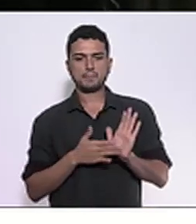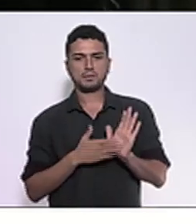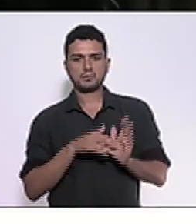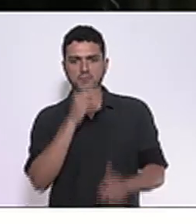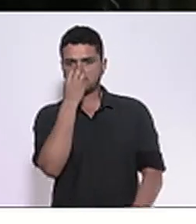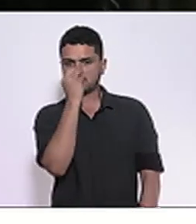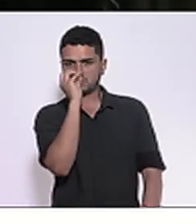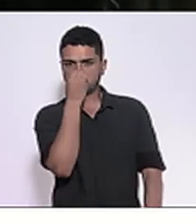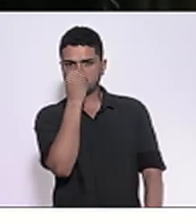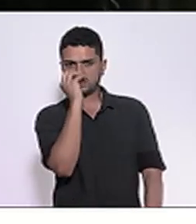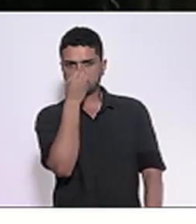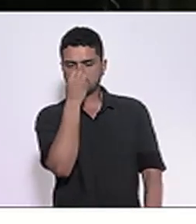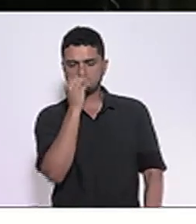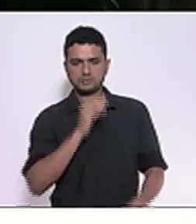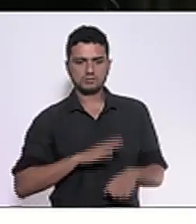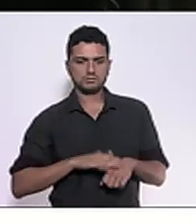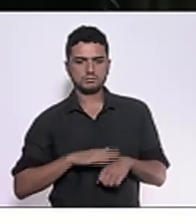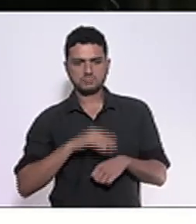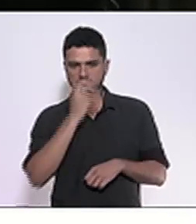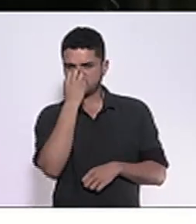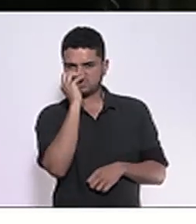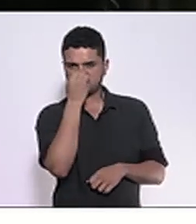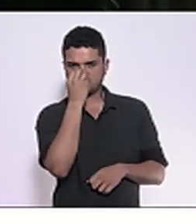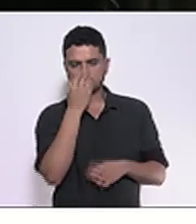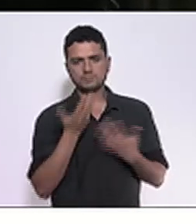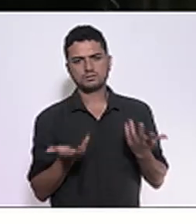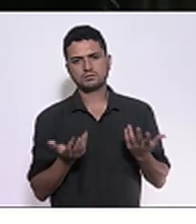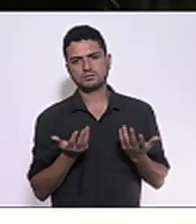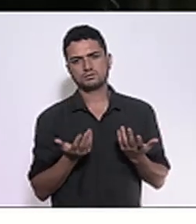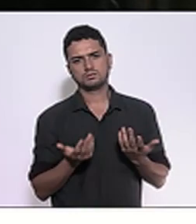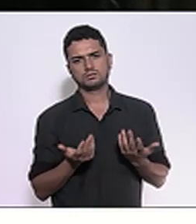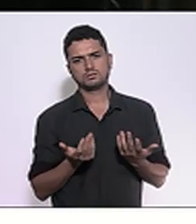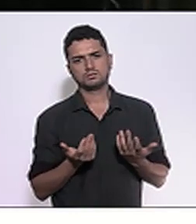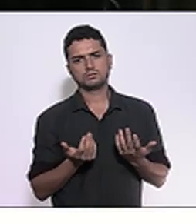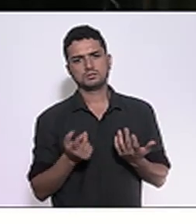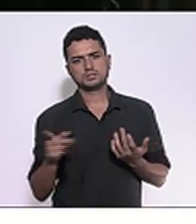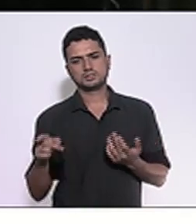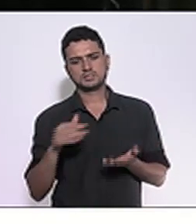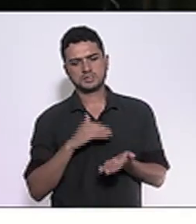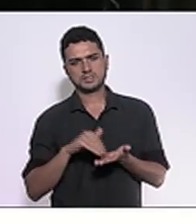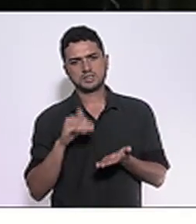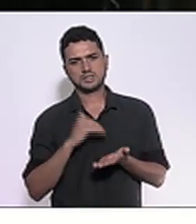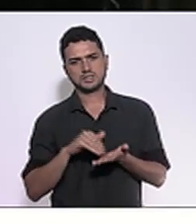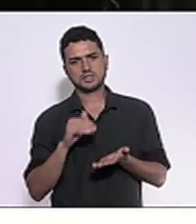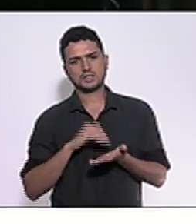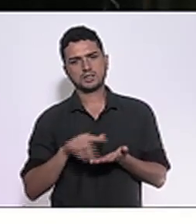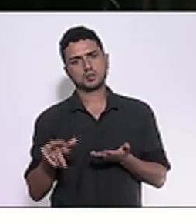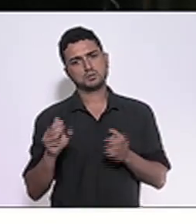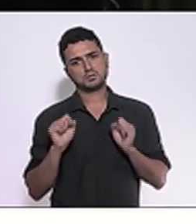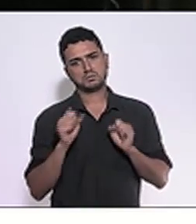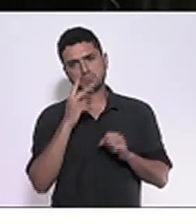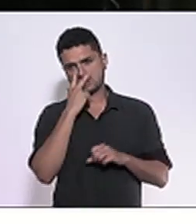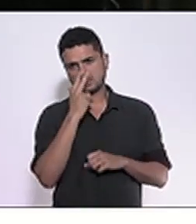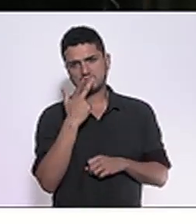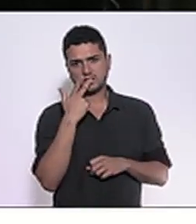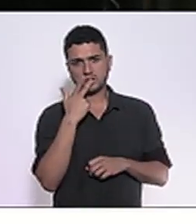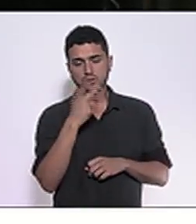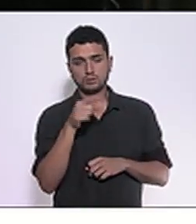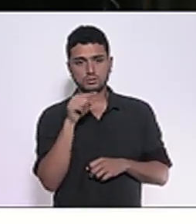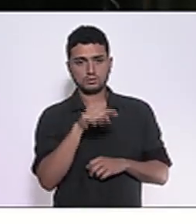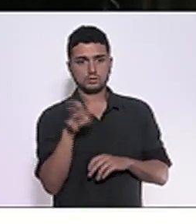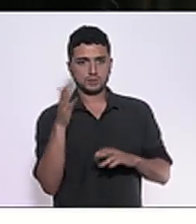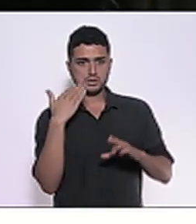idiota. E o secretário deixou entender que teria encaminhado alguma coisa. Eu queria saber do